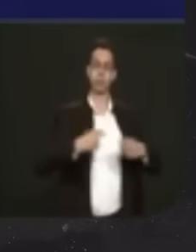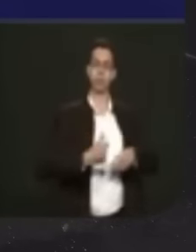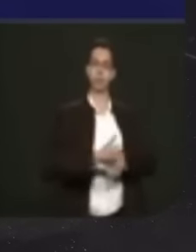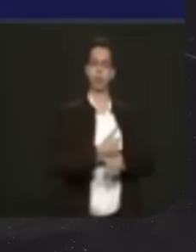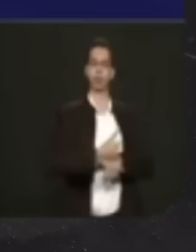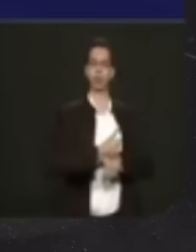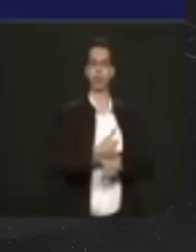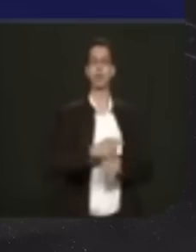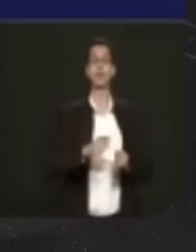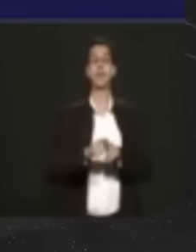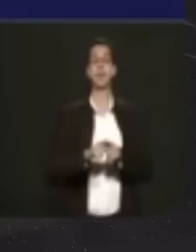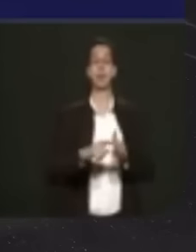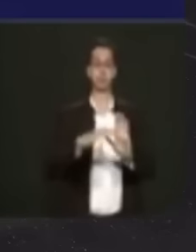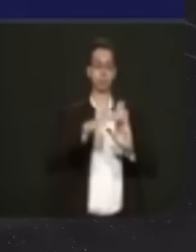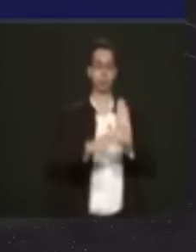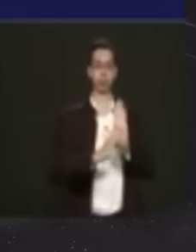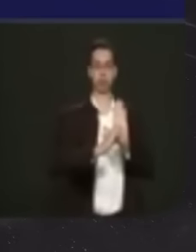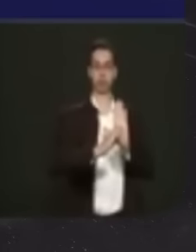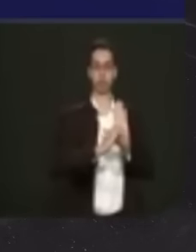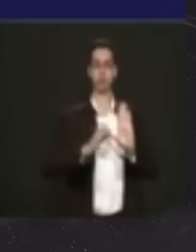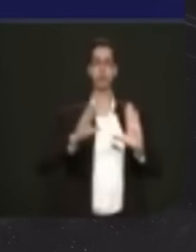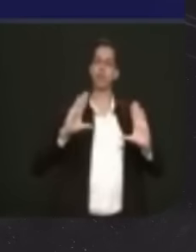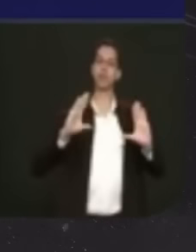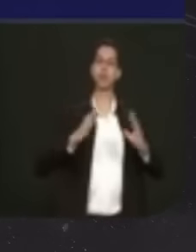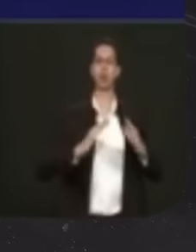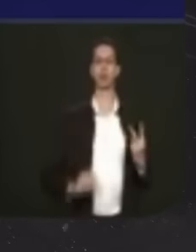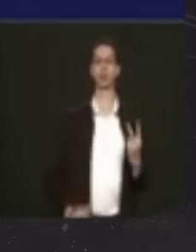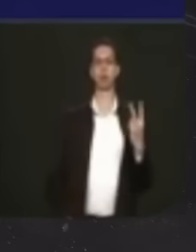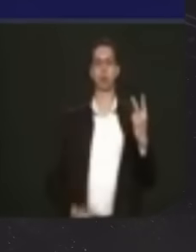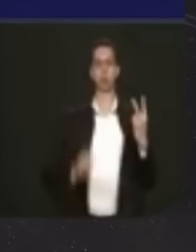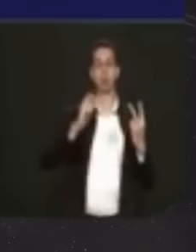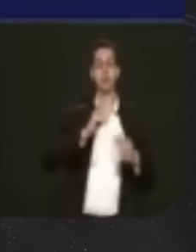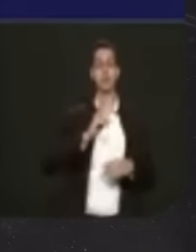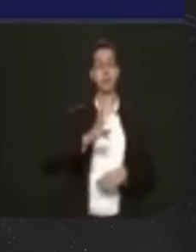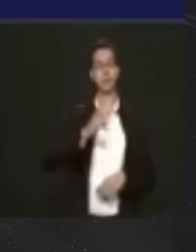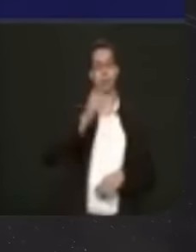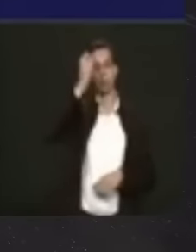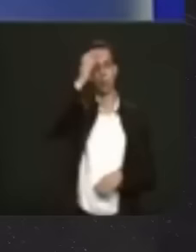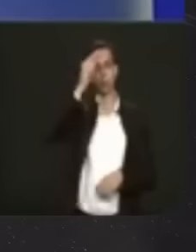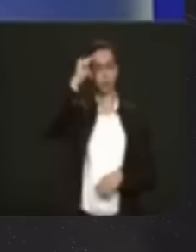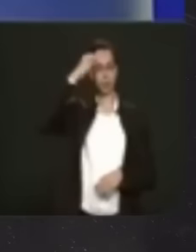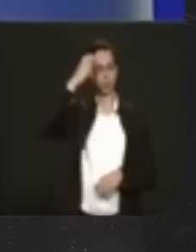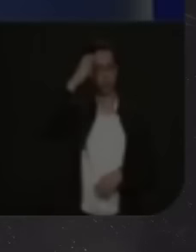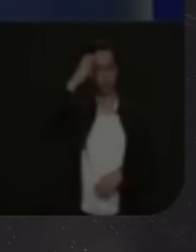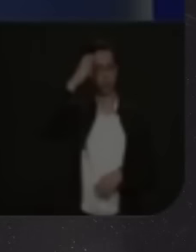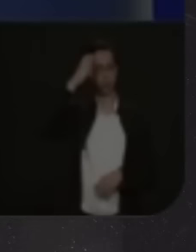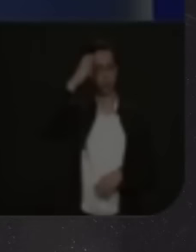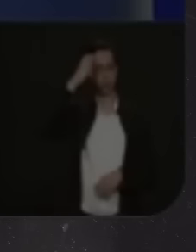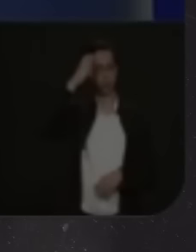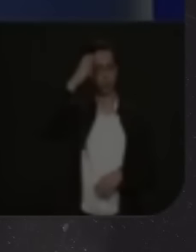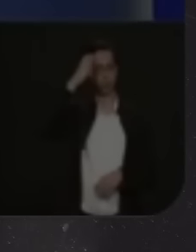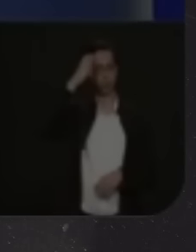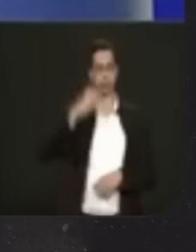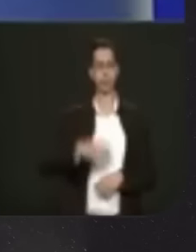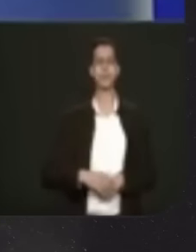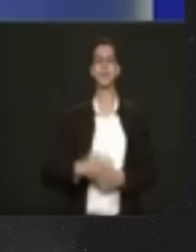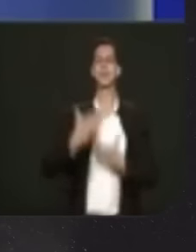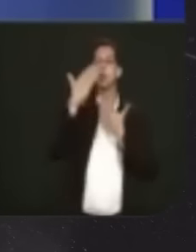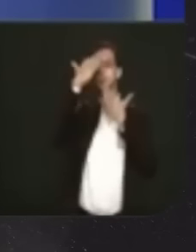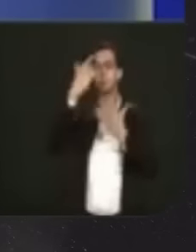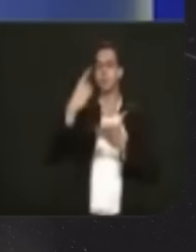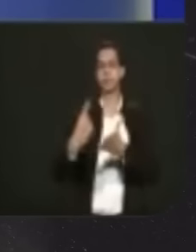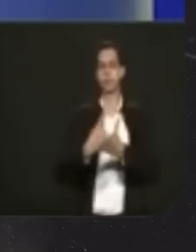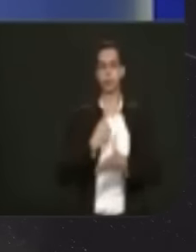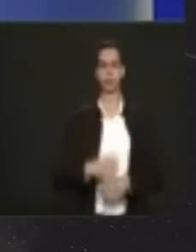cultura voltados pra valorização da cultura Negra muito obrigada pela pergunta Lu muito obrigada gente Ela respondeu